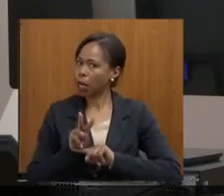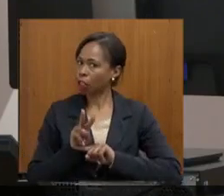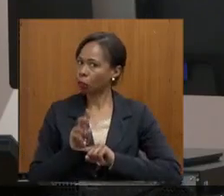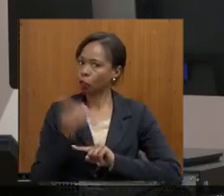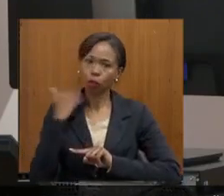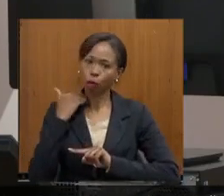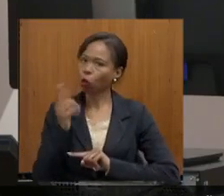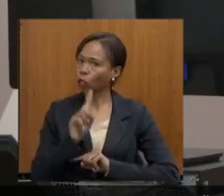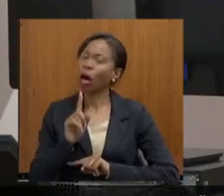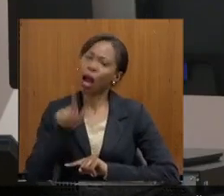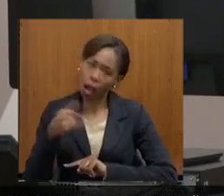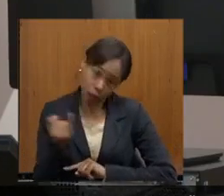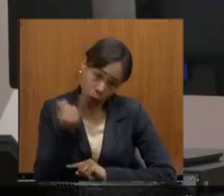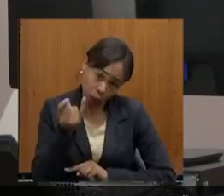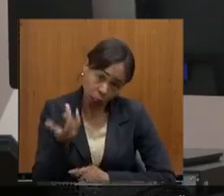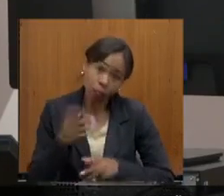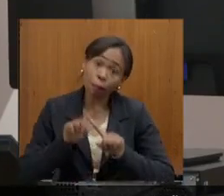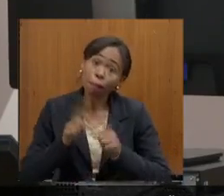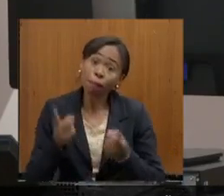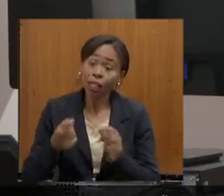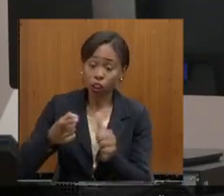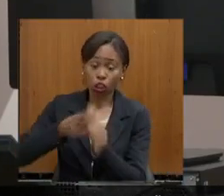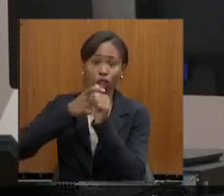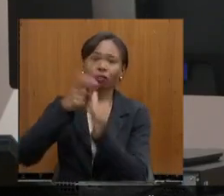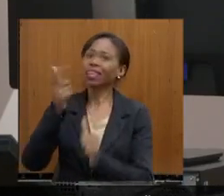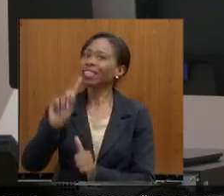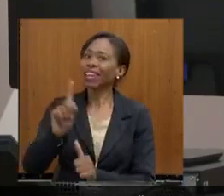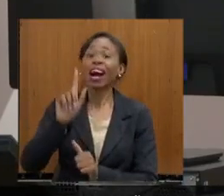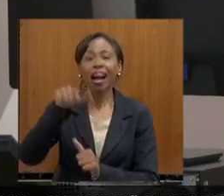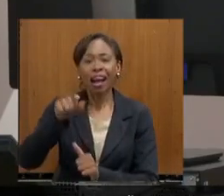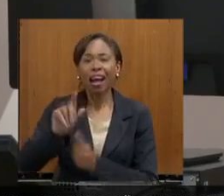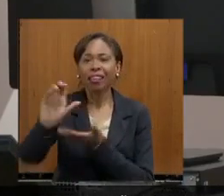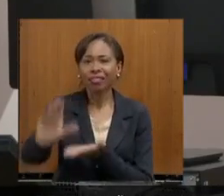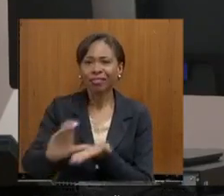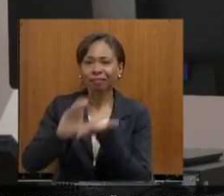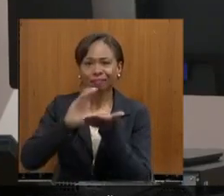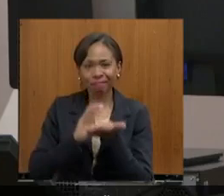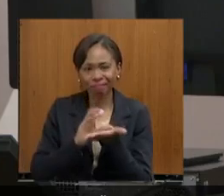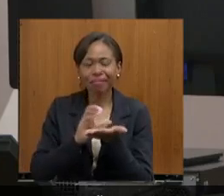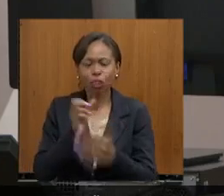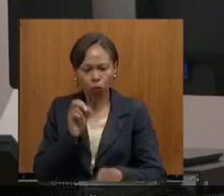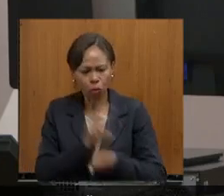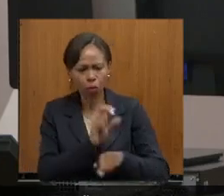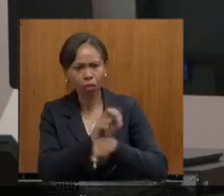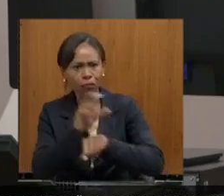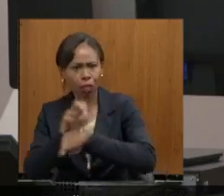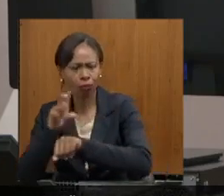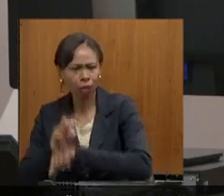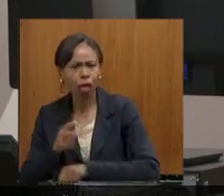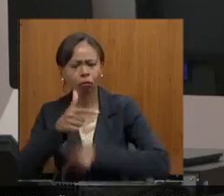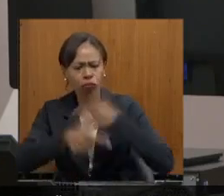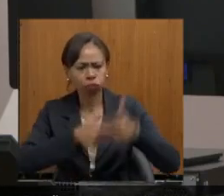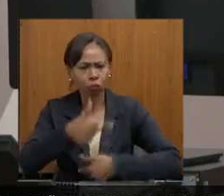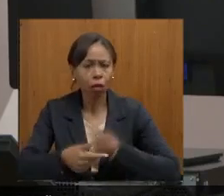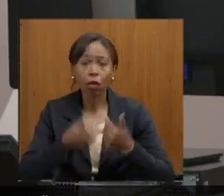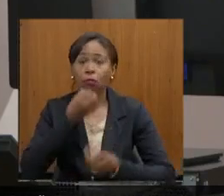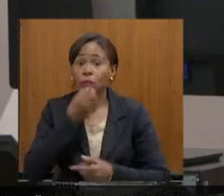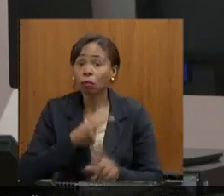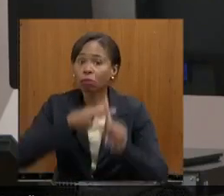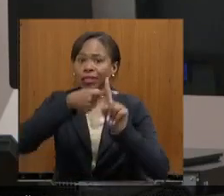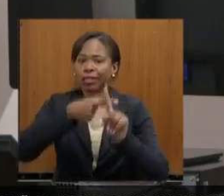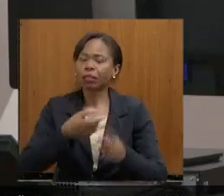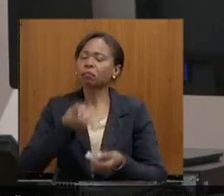né não está contraindo dívida para trazer nenhum investimento gerando emprego de uma forma muito muito muito